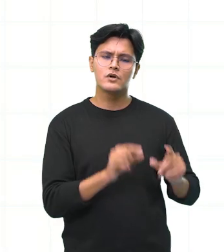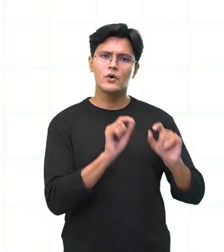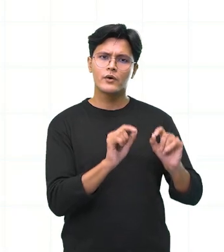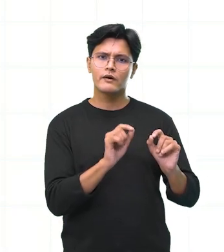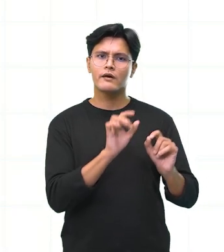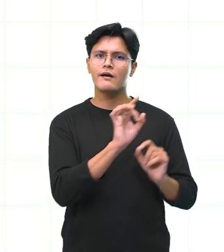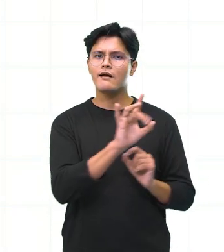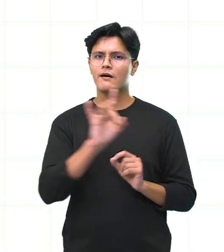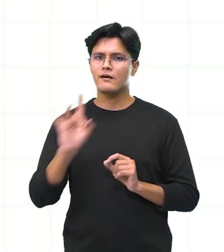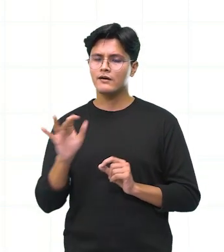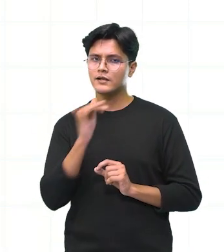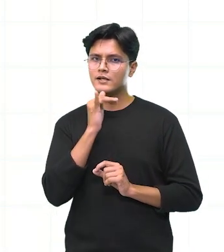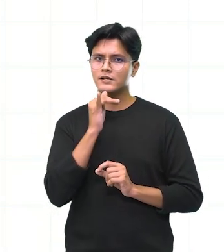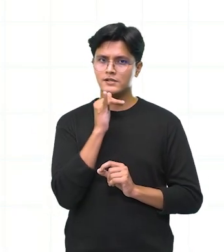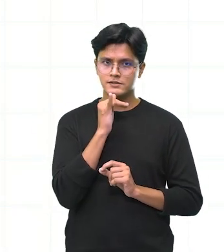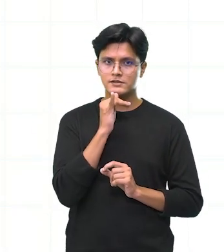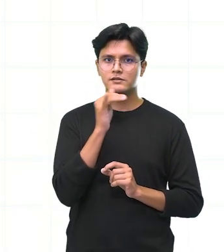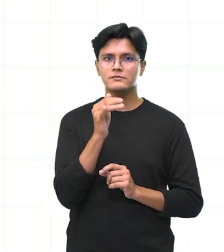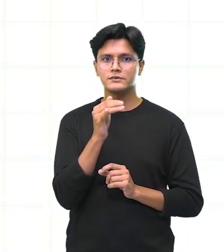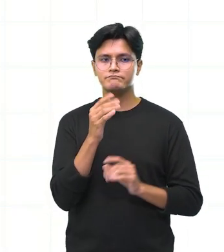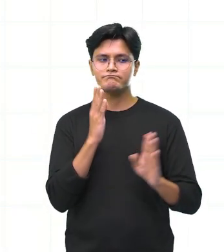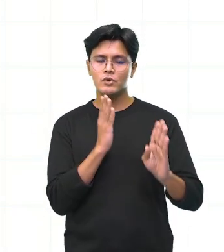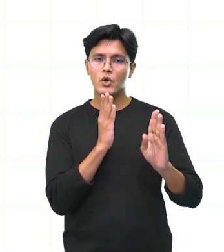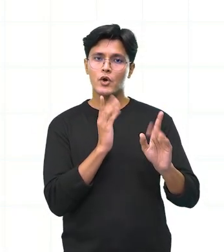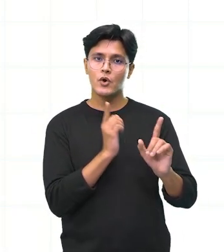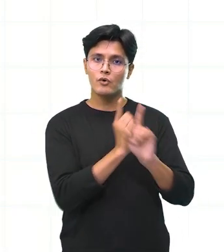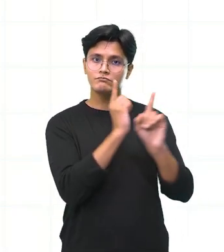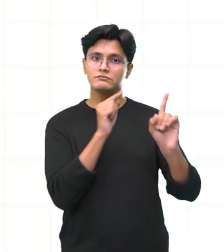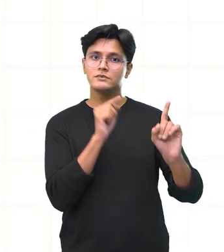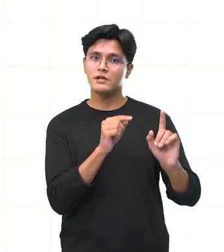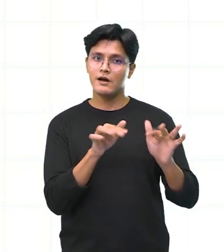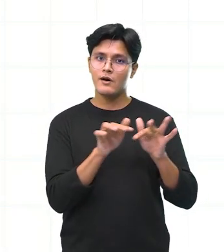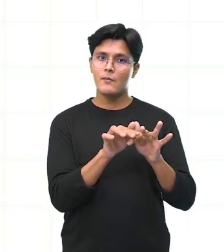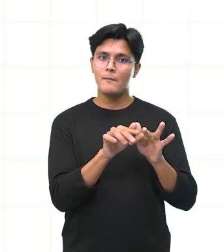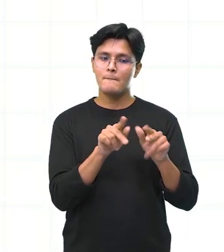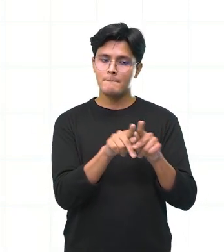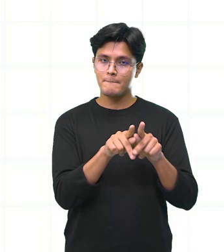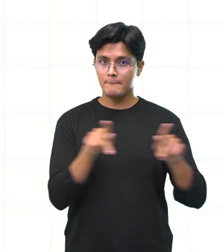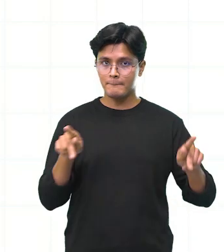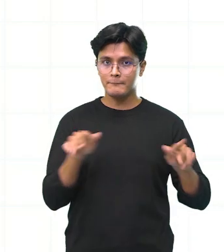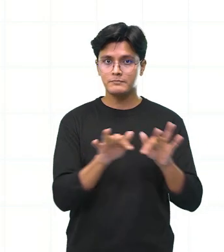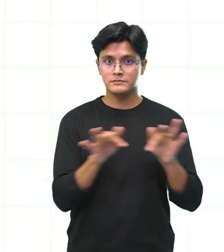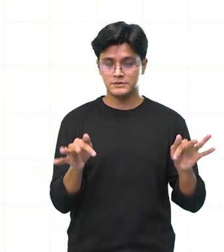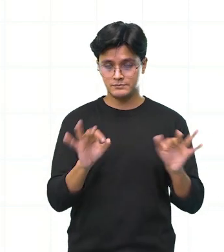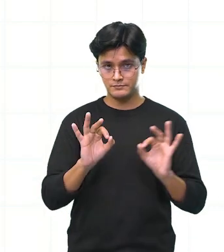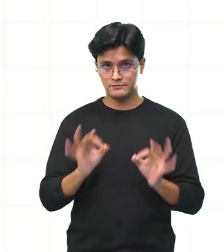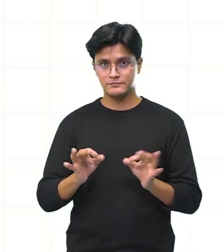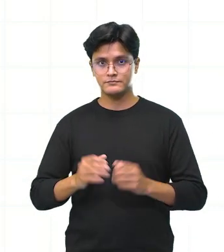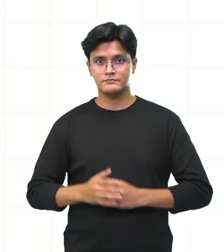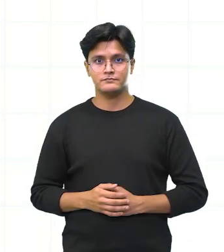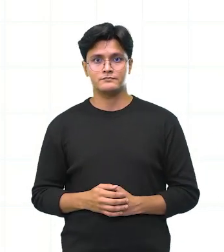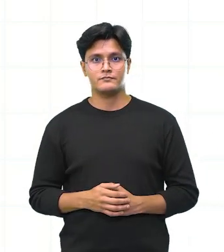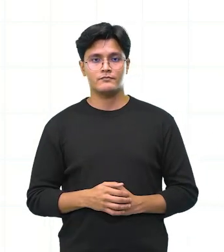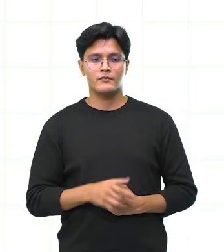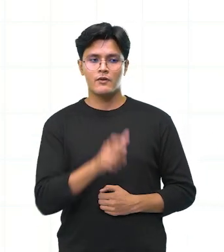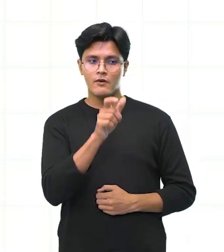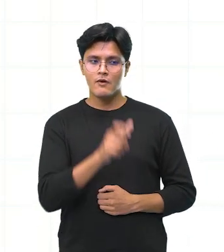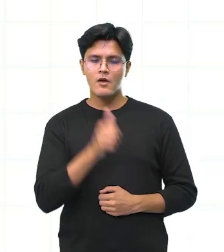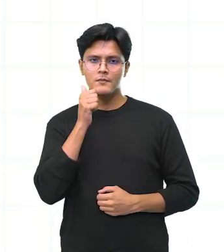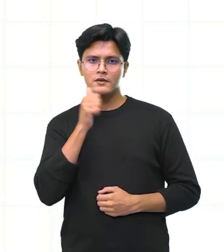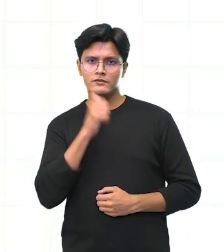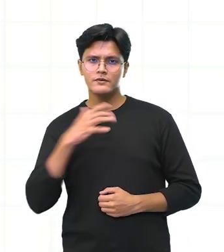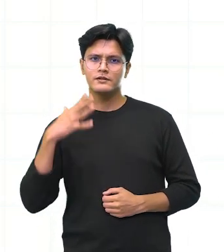exemplo para nós identificarmos esse período simples, né? Olha só. A menina é